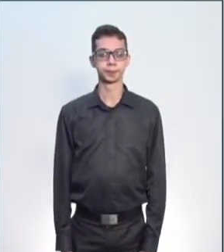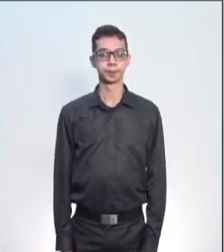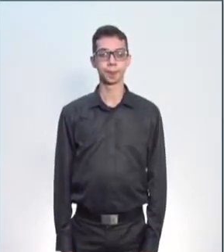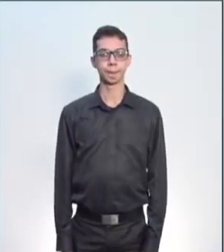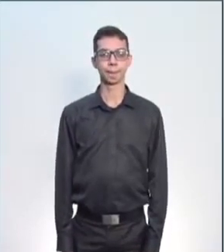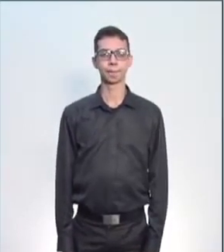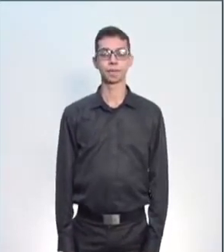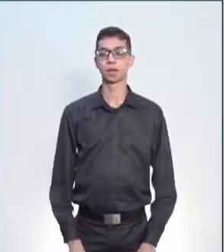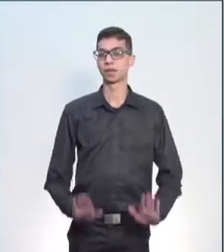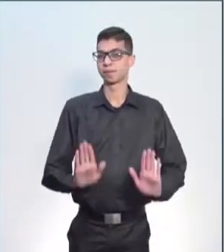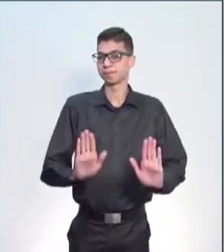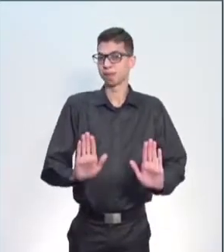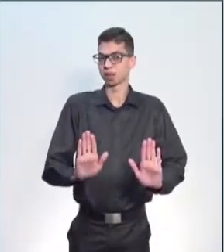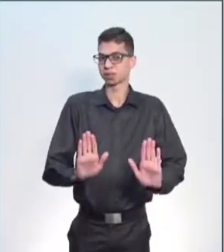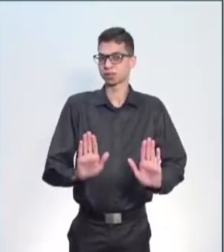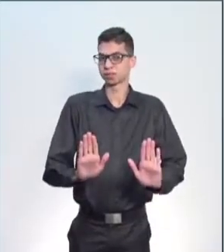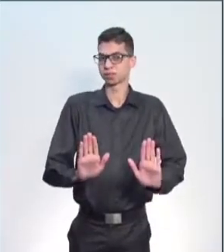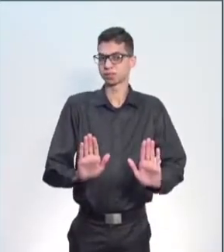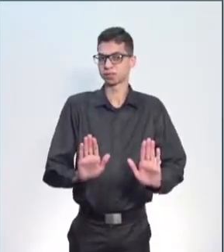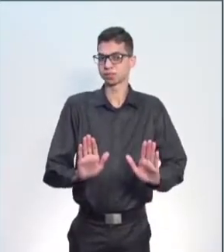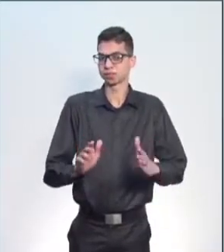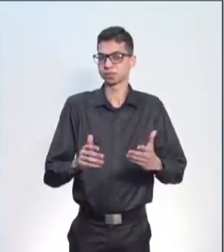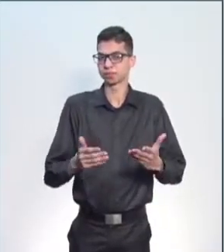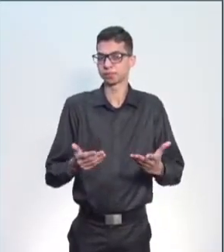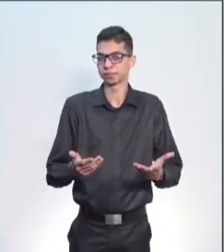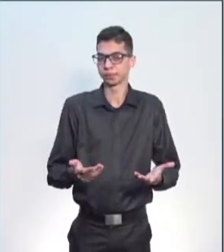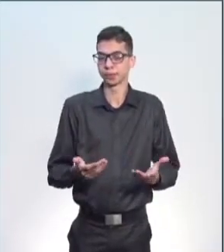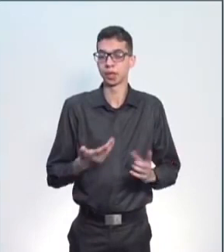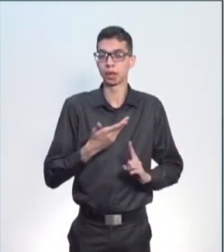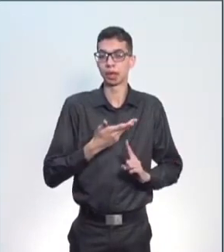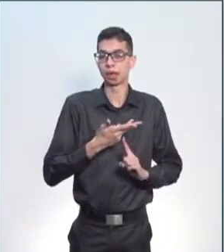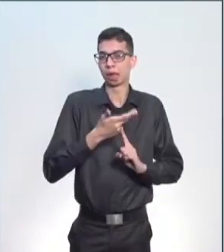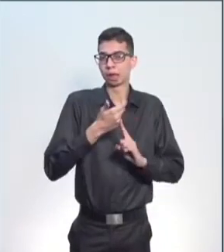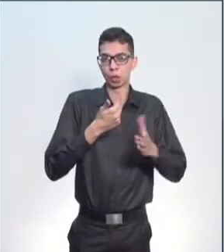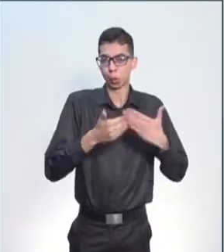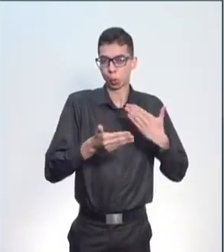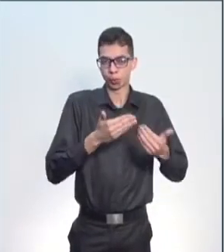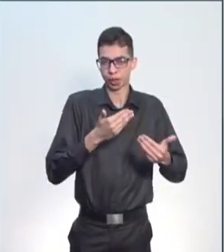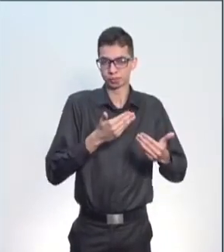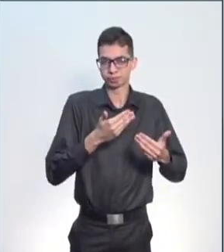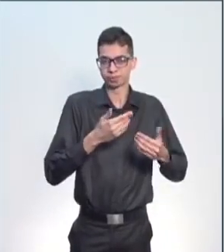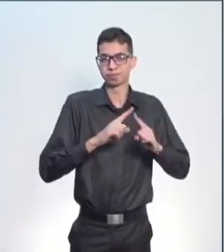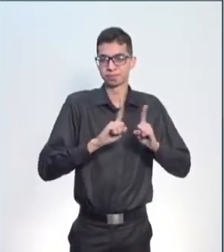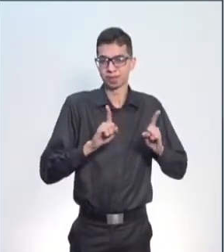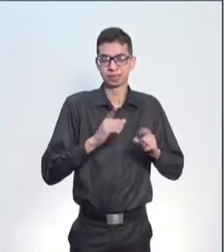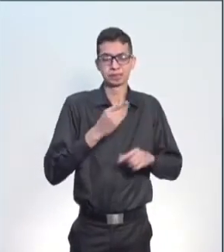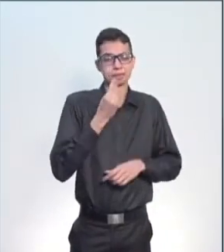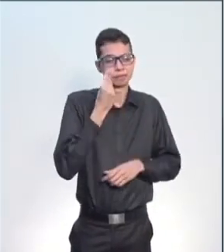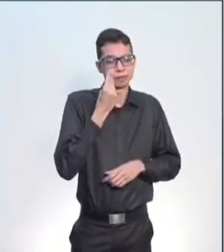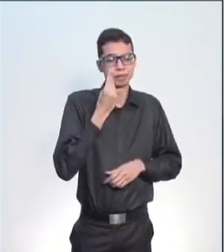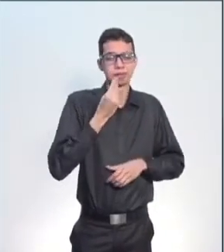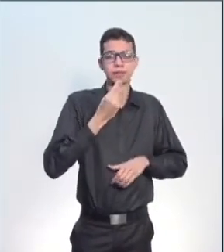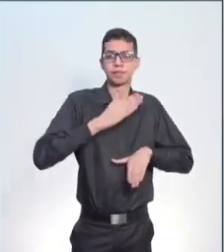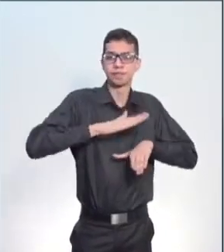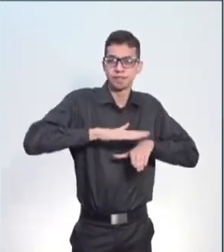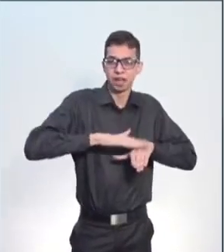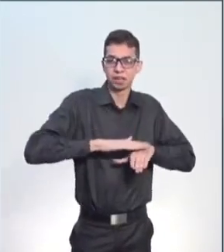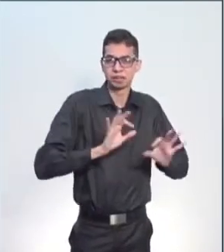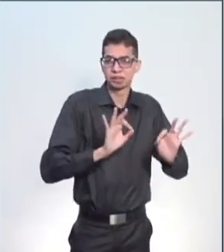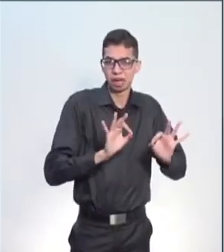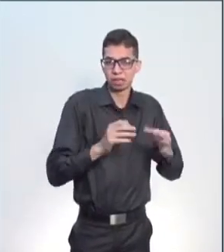Mas não é bastante ter uma arte qualquer sem praticá-la. Uma arte qualquer, pelo